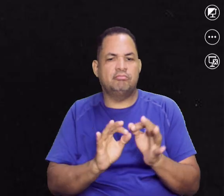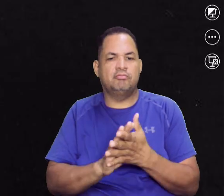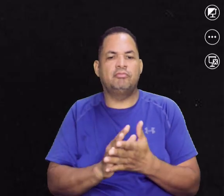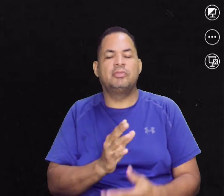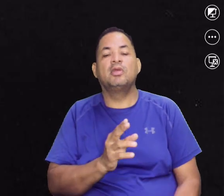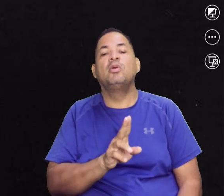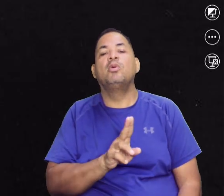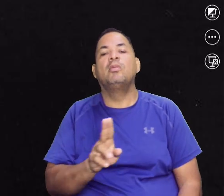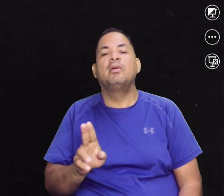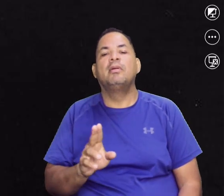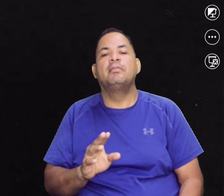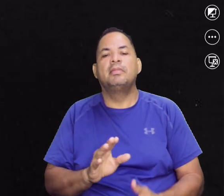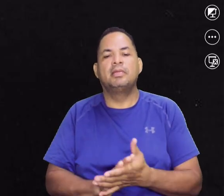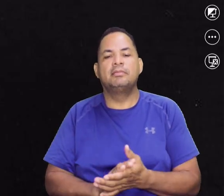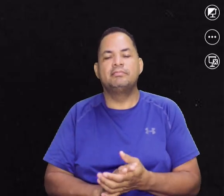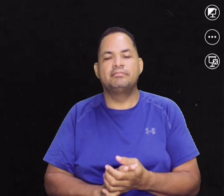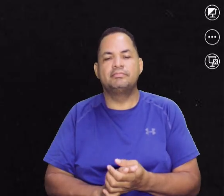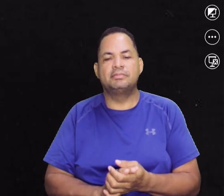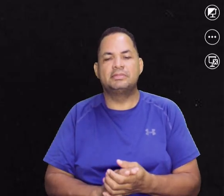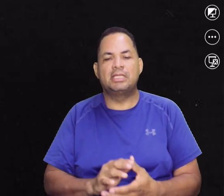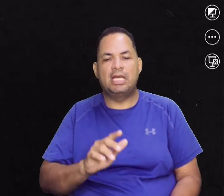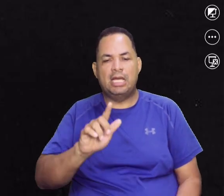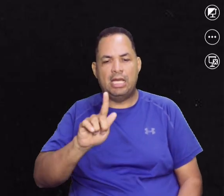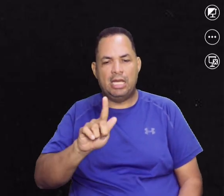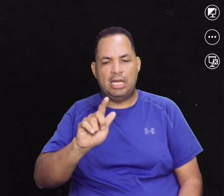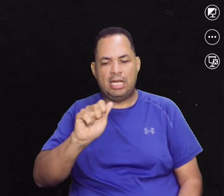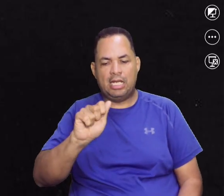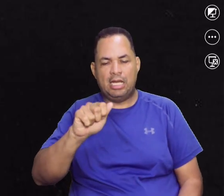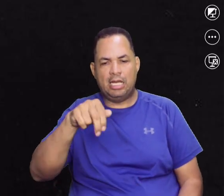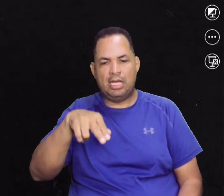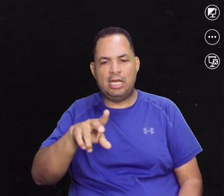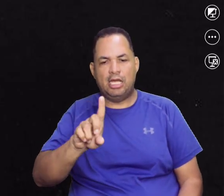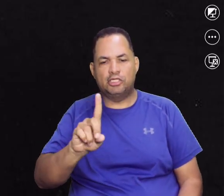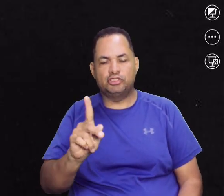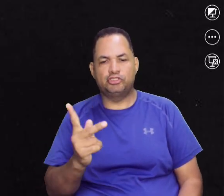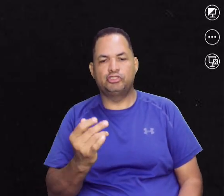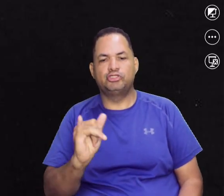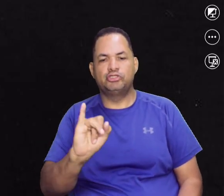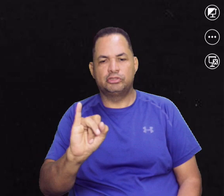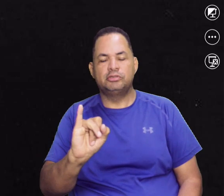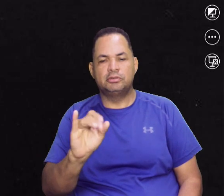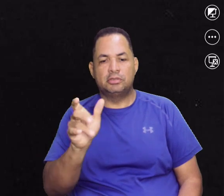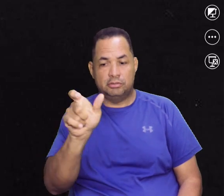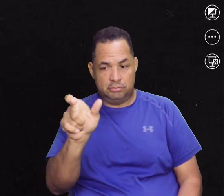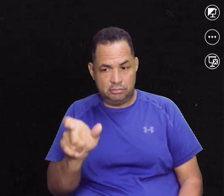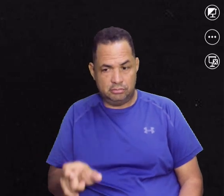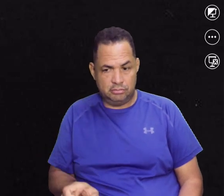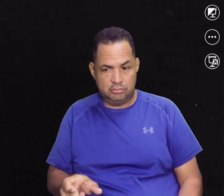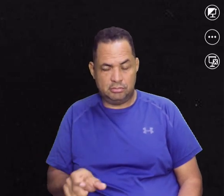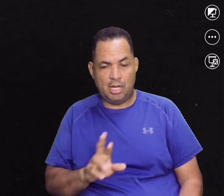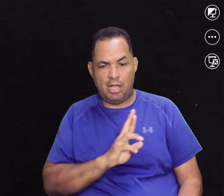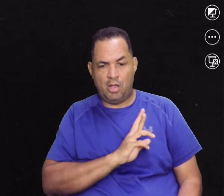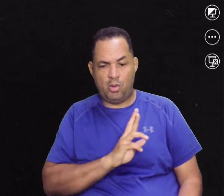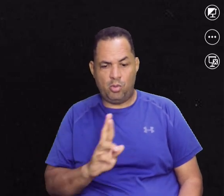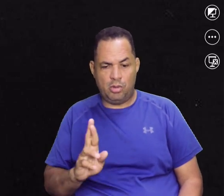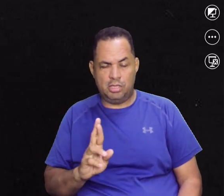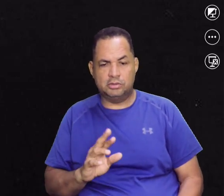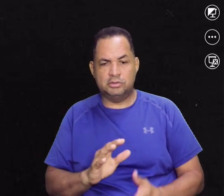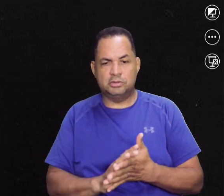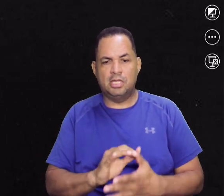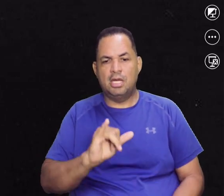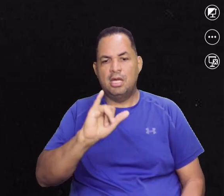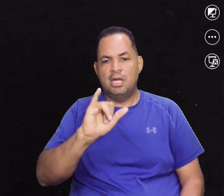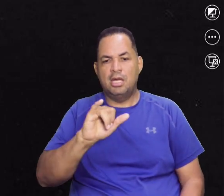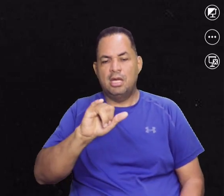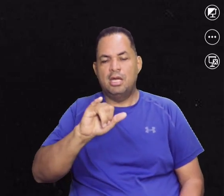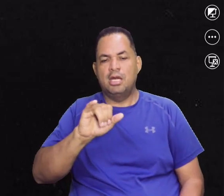nós conhecemos como Mahatma Gandhi. O Gandhi, ele é da religião hindu e